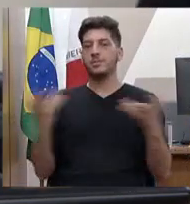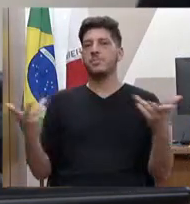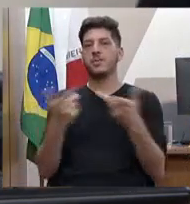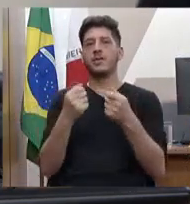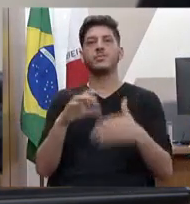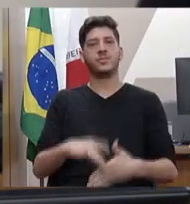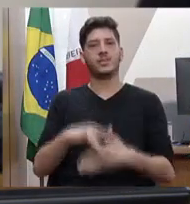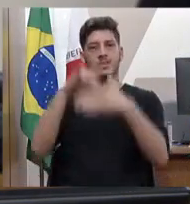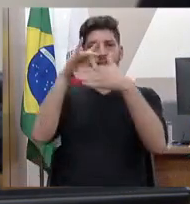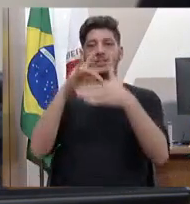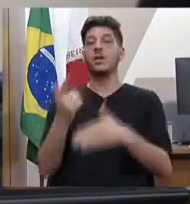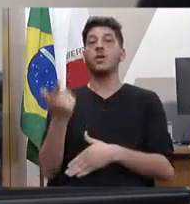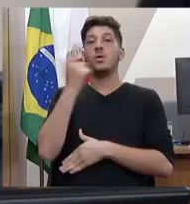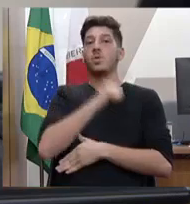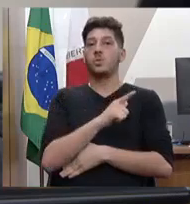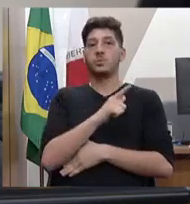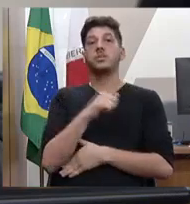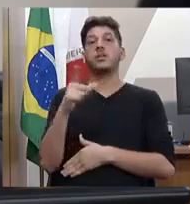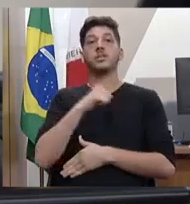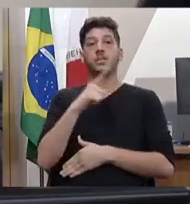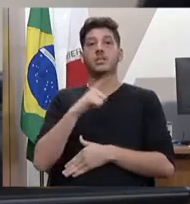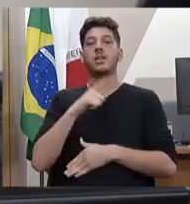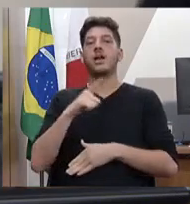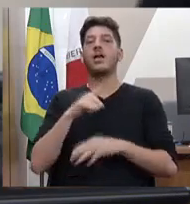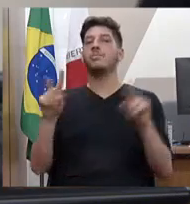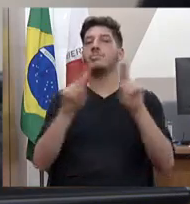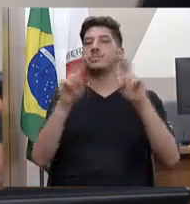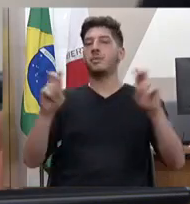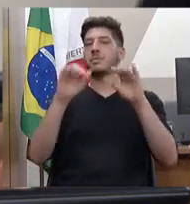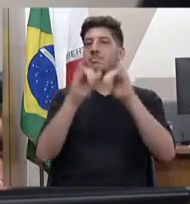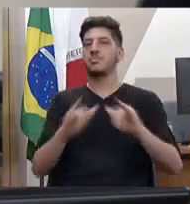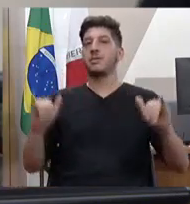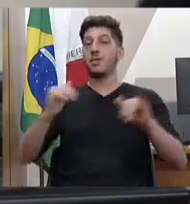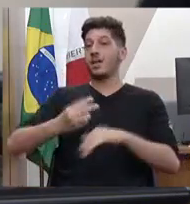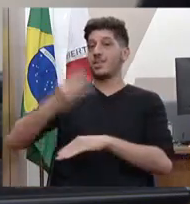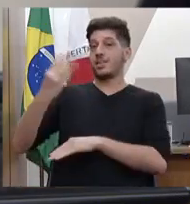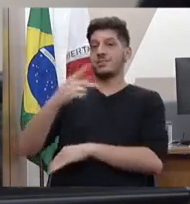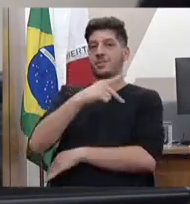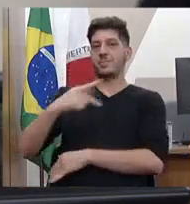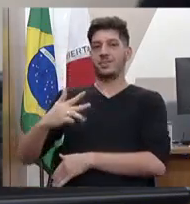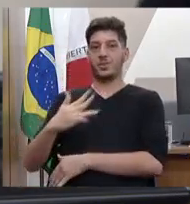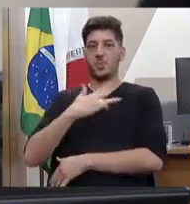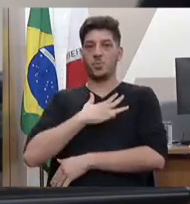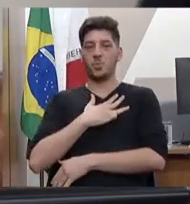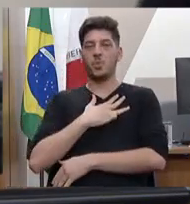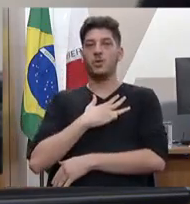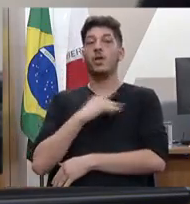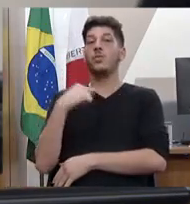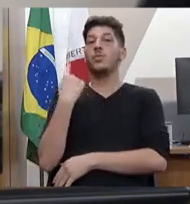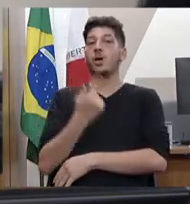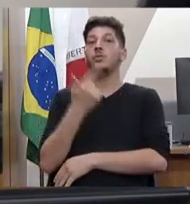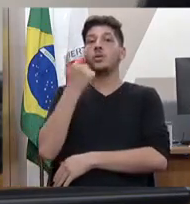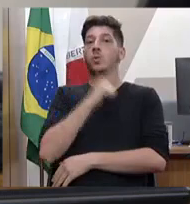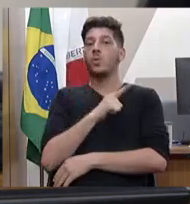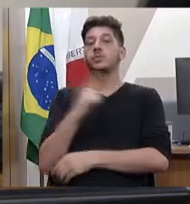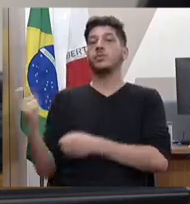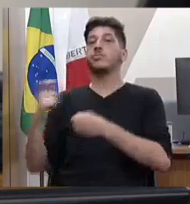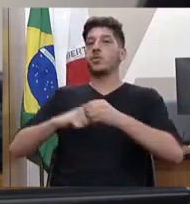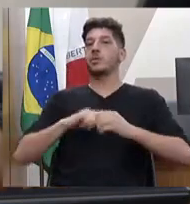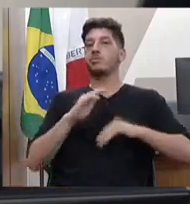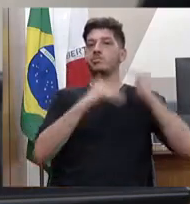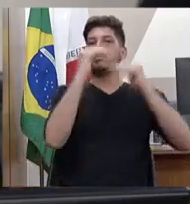Líder colocou no seu grande slogan do nosso terceiro mandato presidente Lula que nós estamos reconstruindo o país